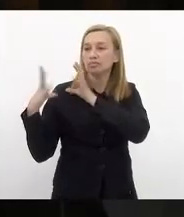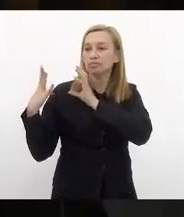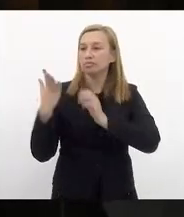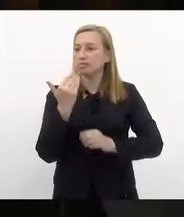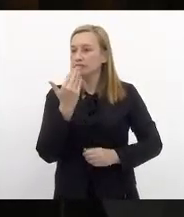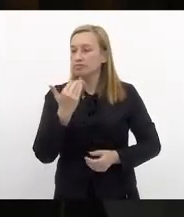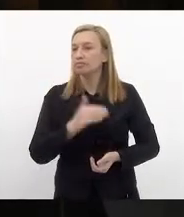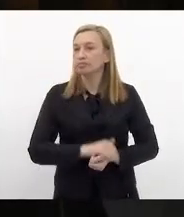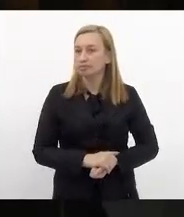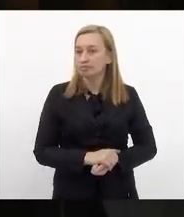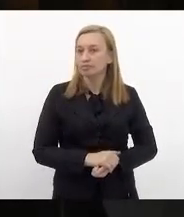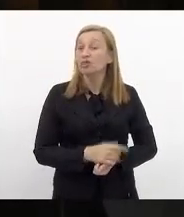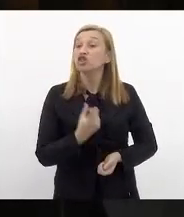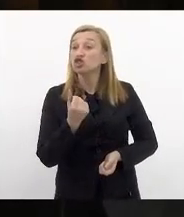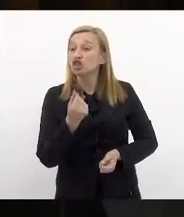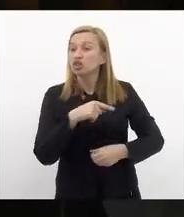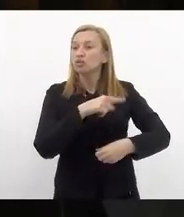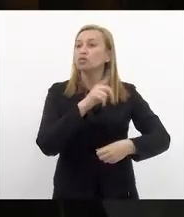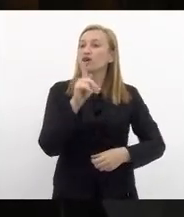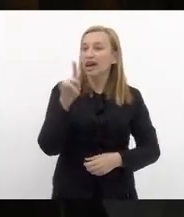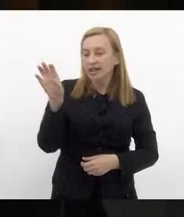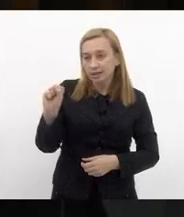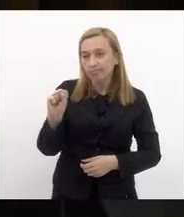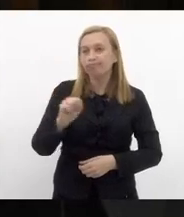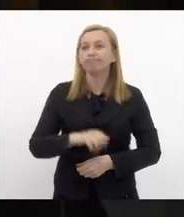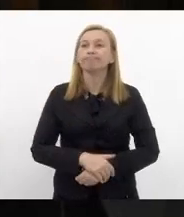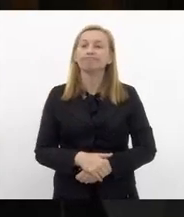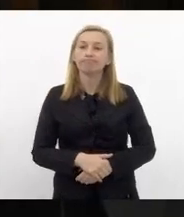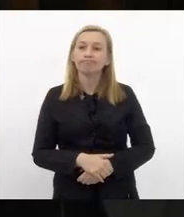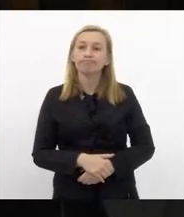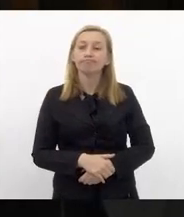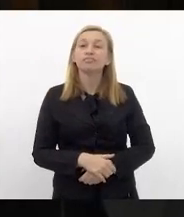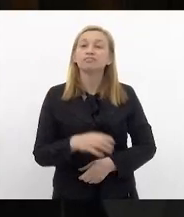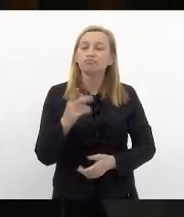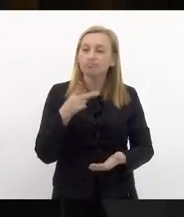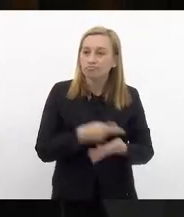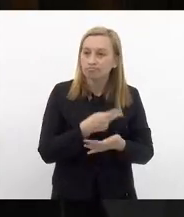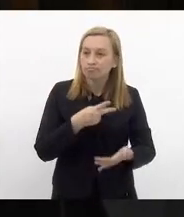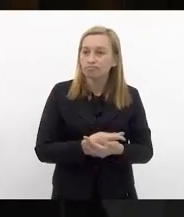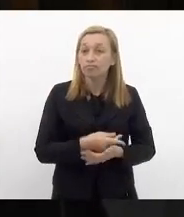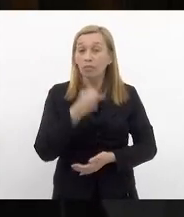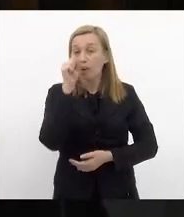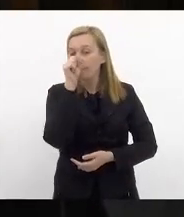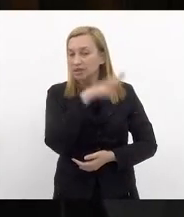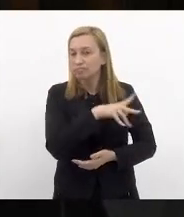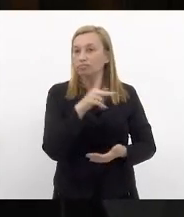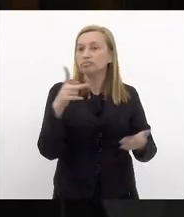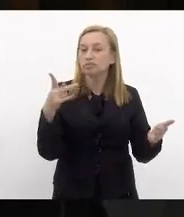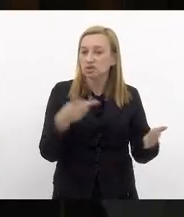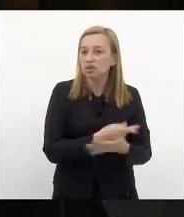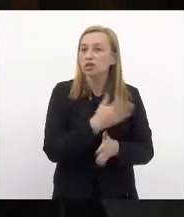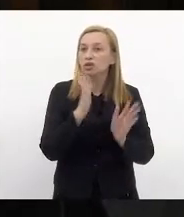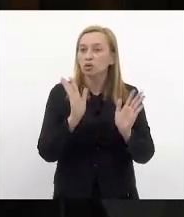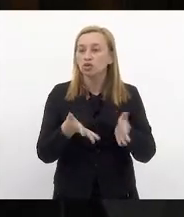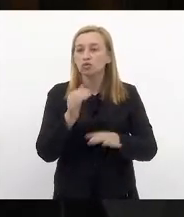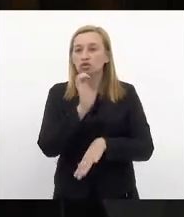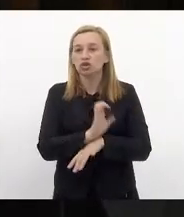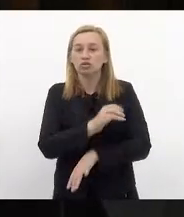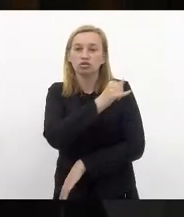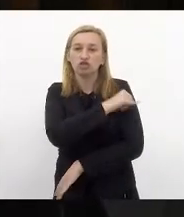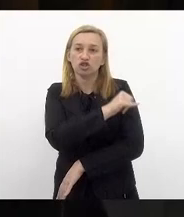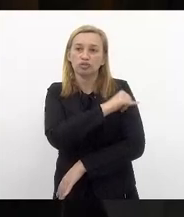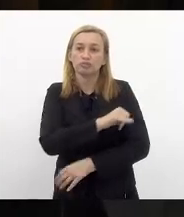é o dinheiro do gás. É uma covardia o que está acontecendo hoje no estado do Rio de